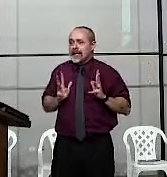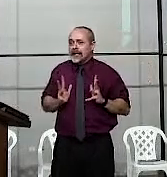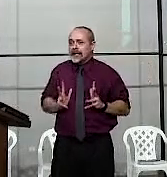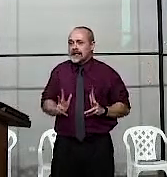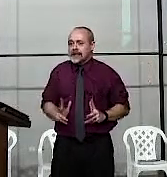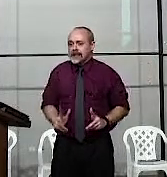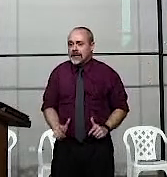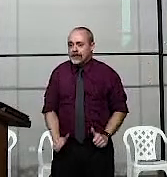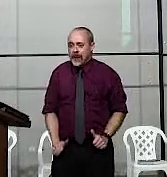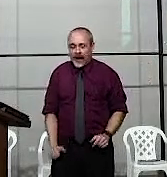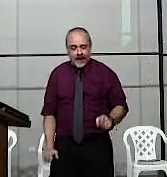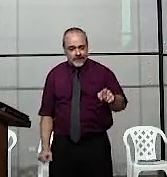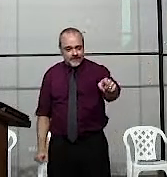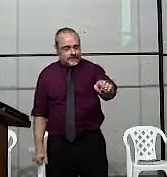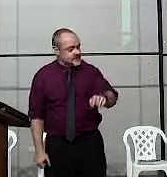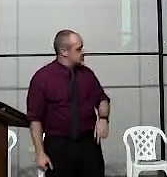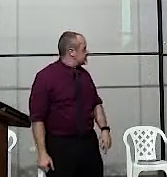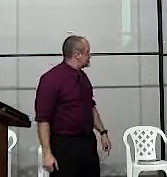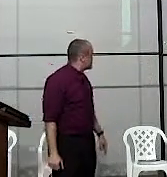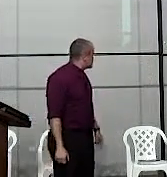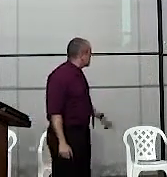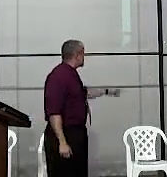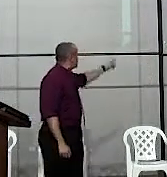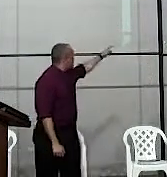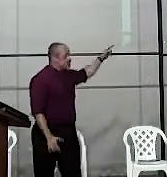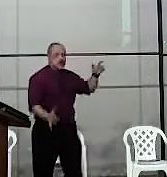ovelha limpa.